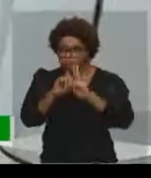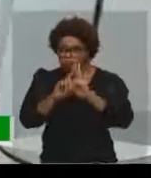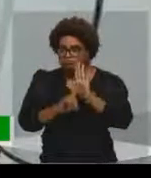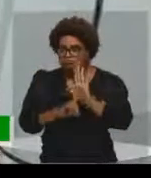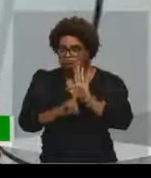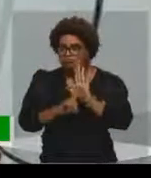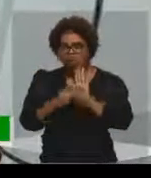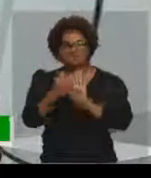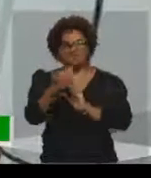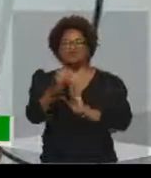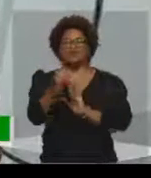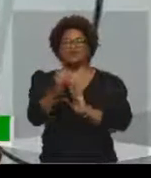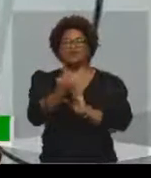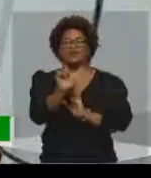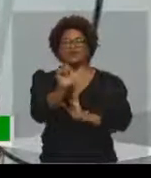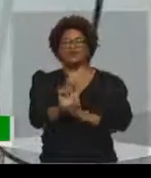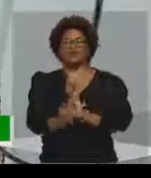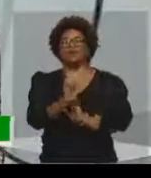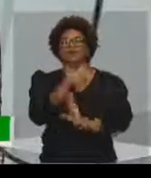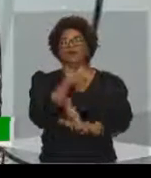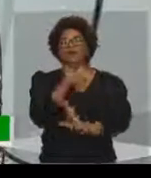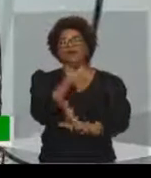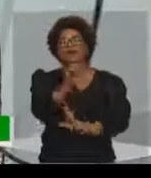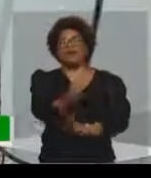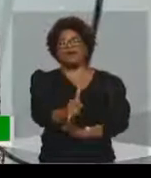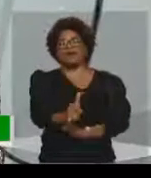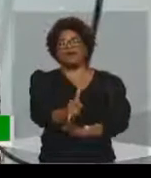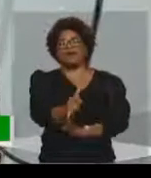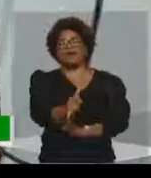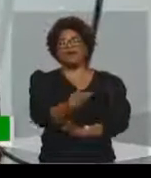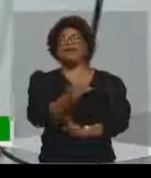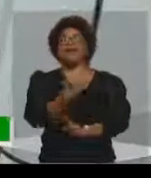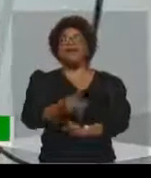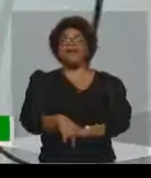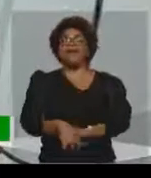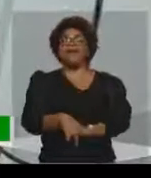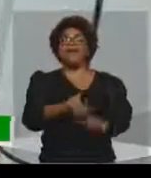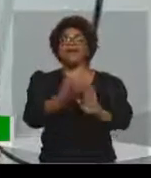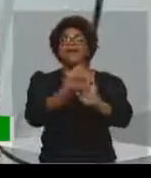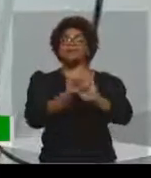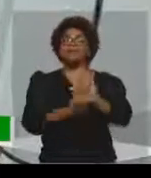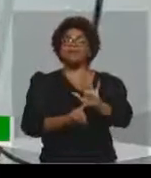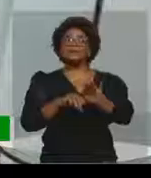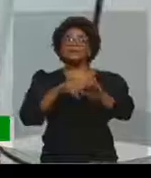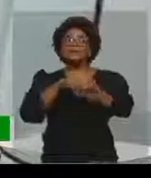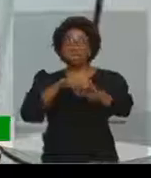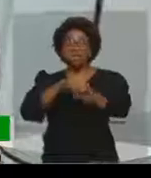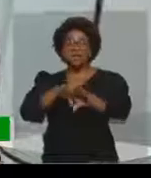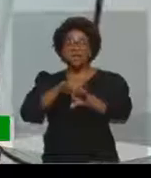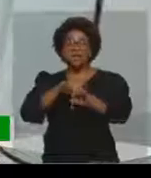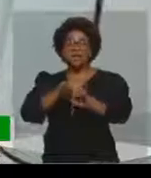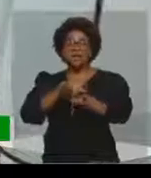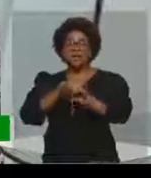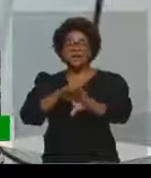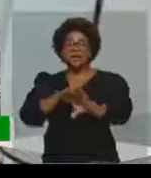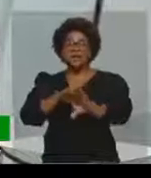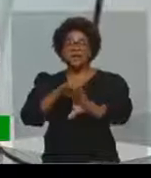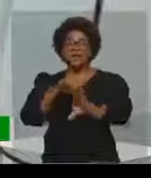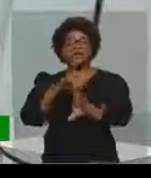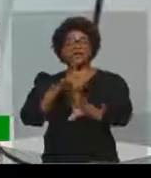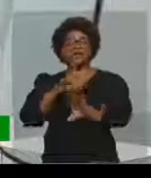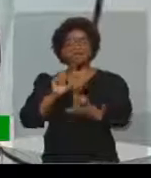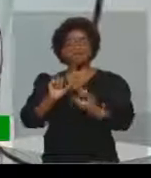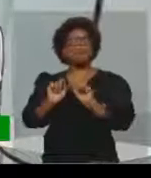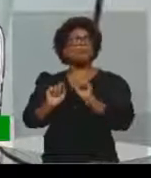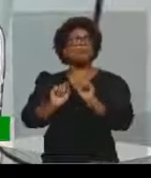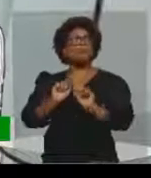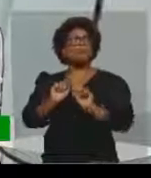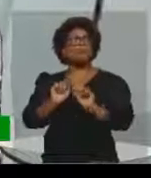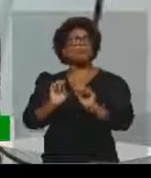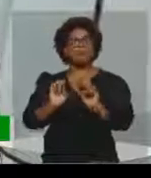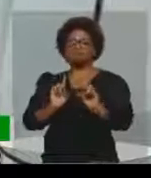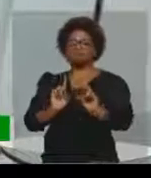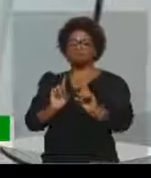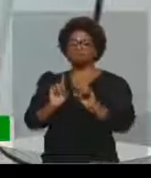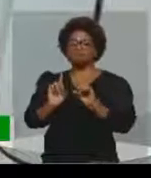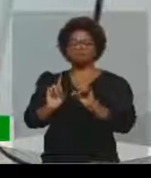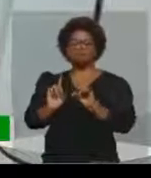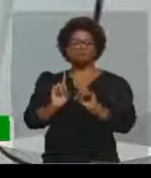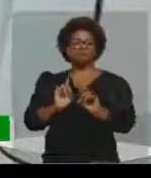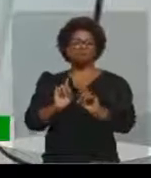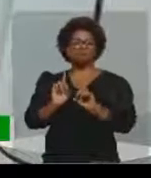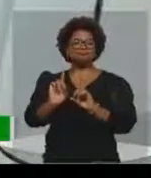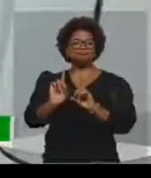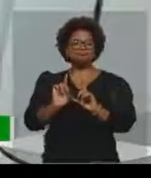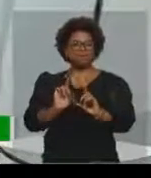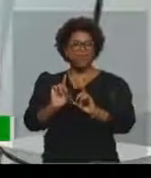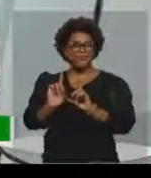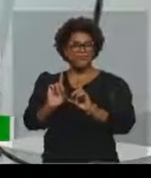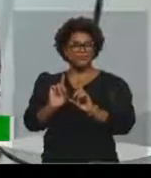é um texto para ser encenado. Então nós temos ali o diálogo dos atores, e não tem o